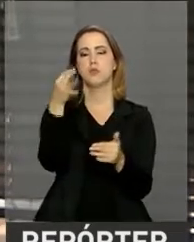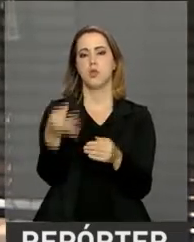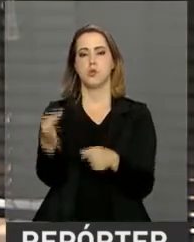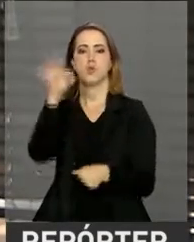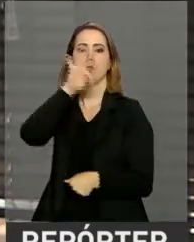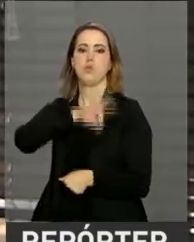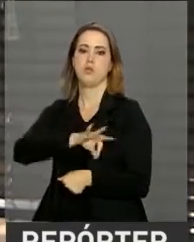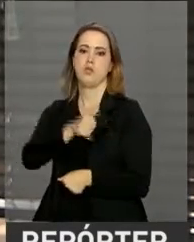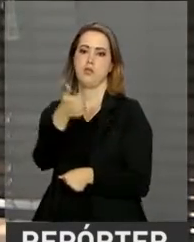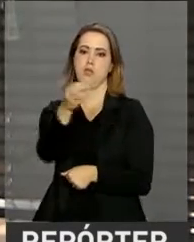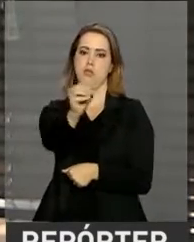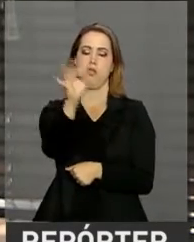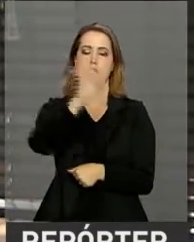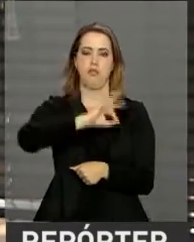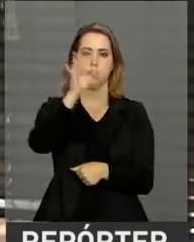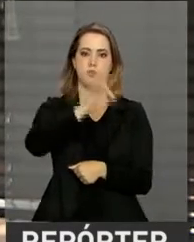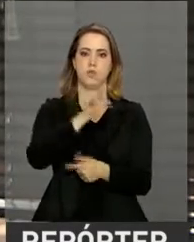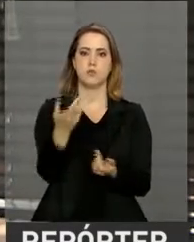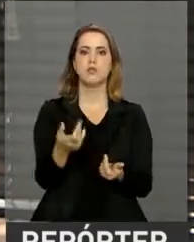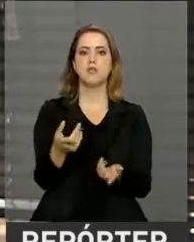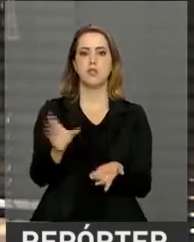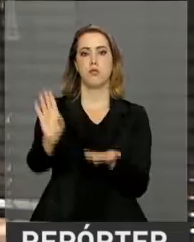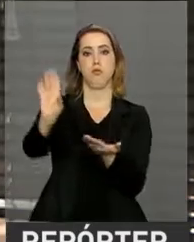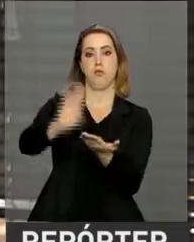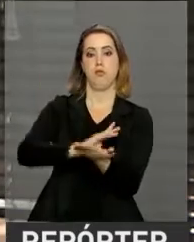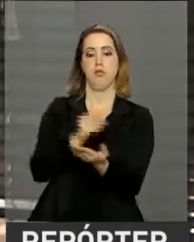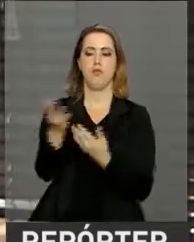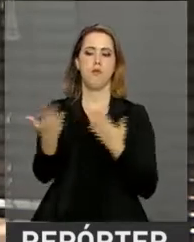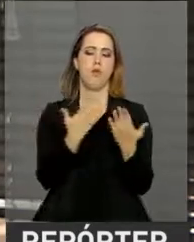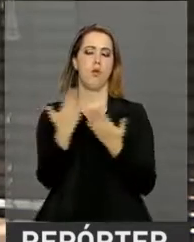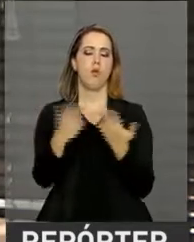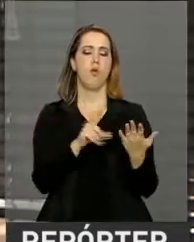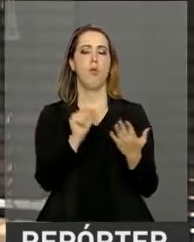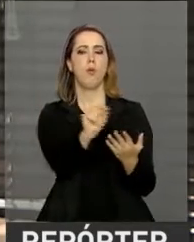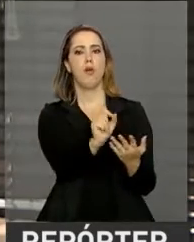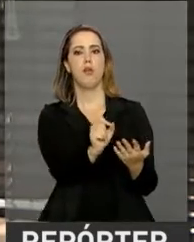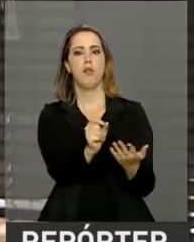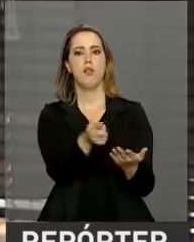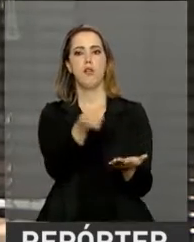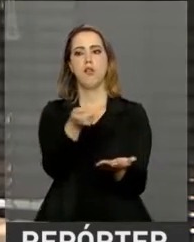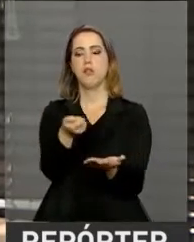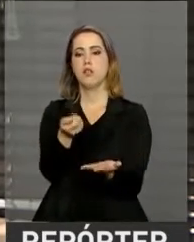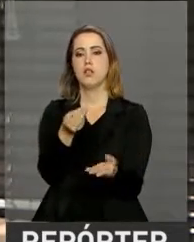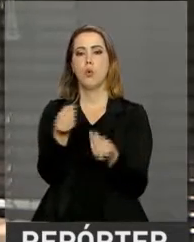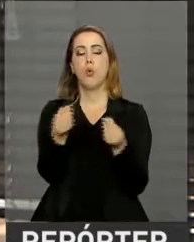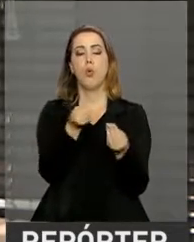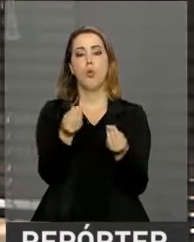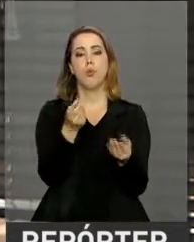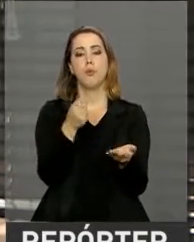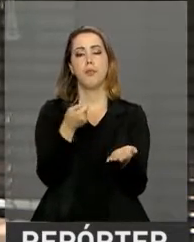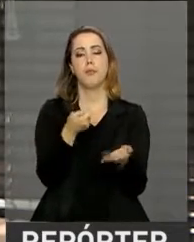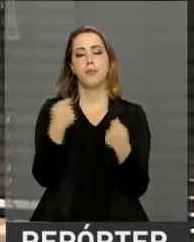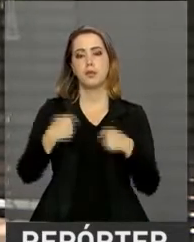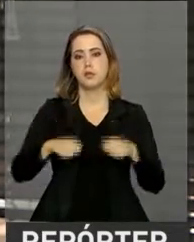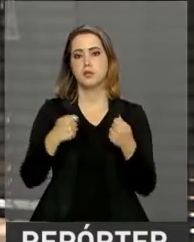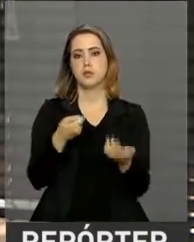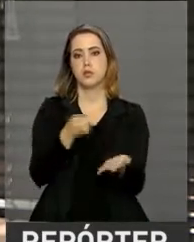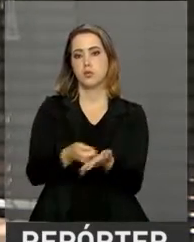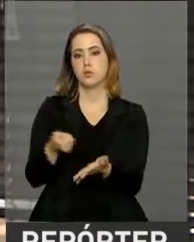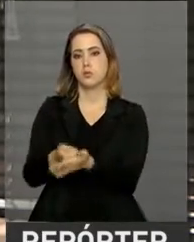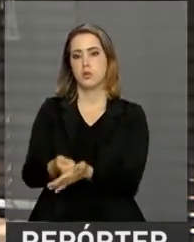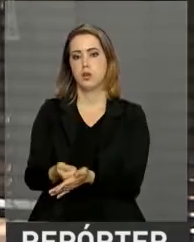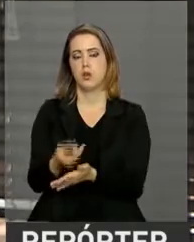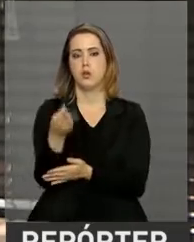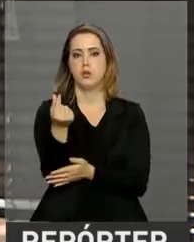10% do que investiu ele vai comparar isso com um custo que ele teve para poder fazer essa aplicação seja